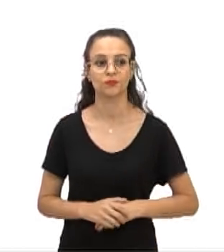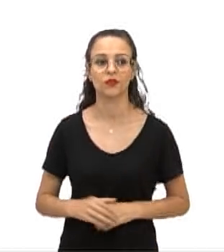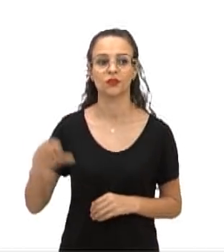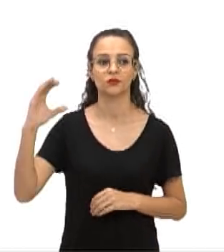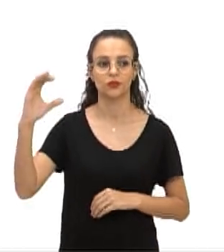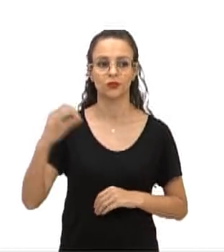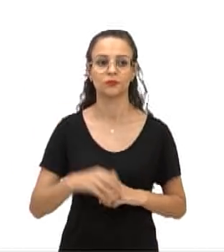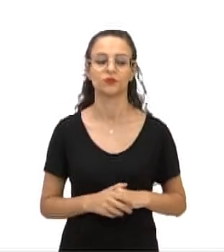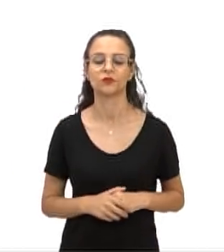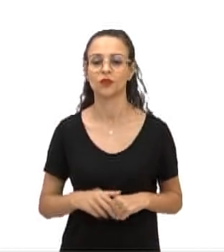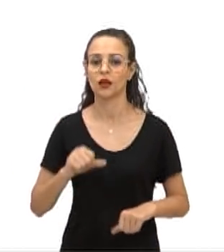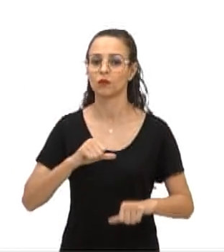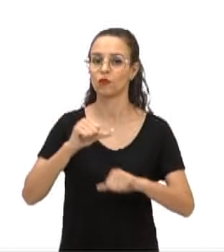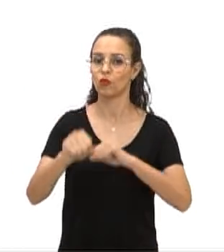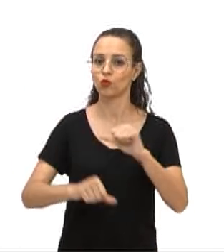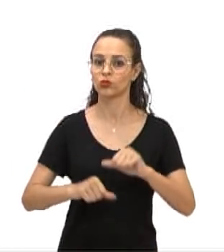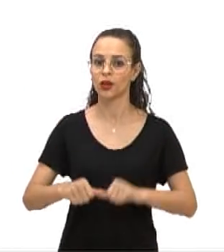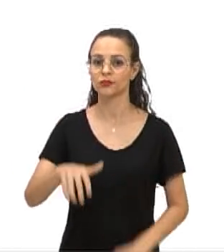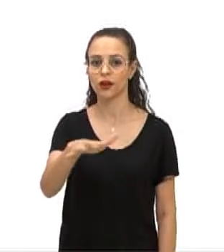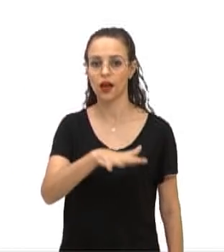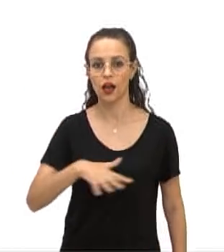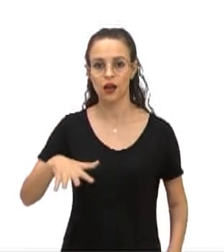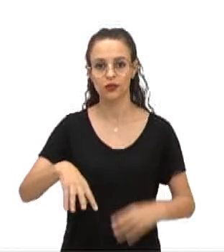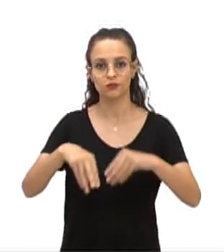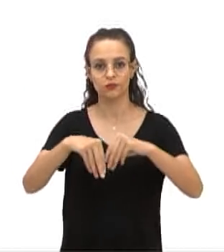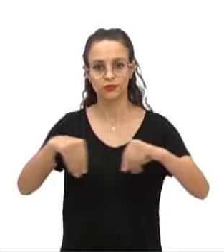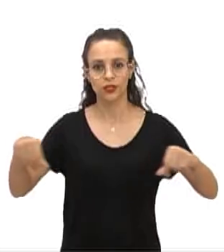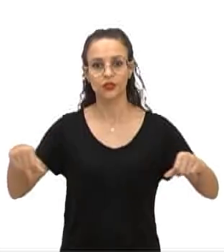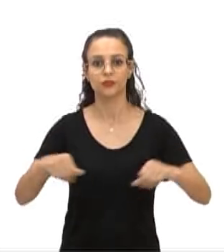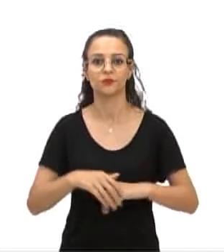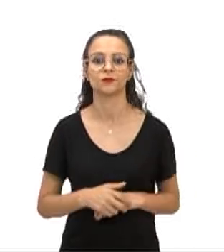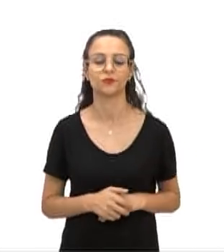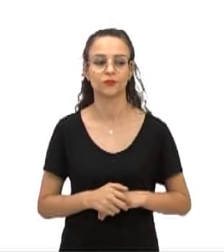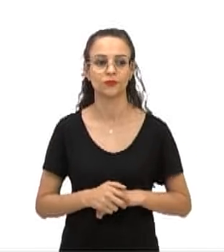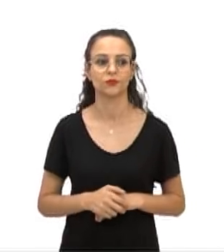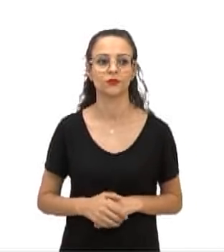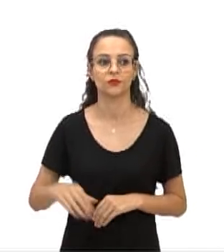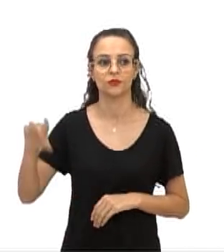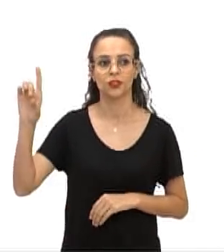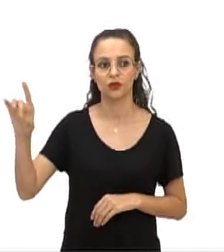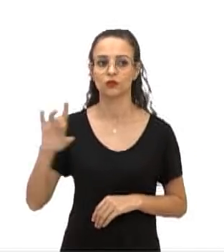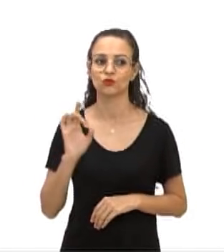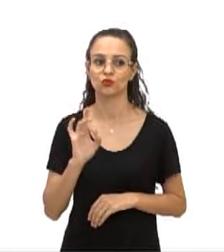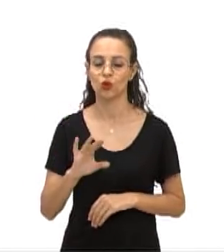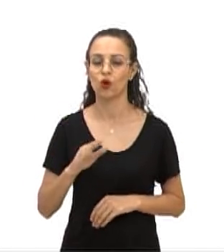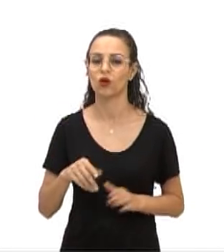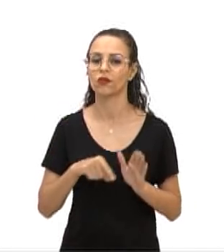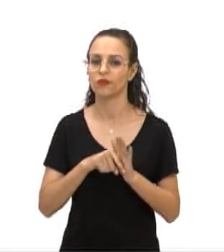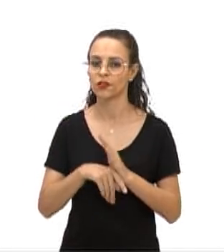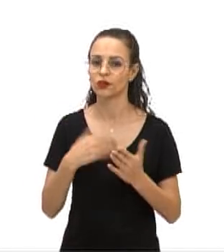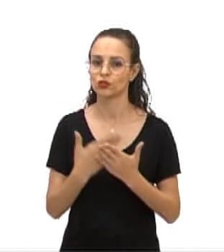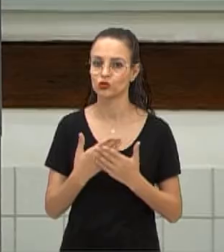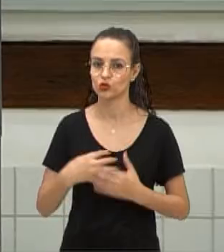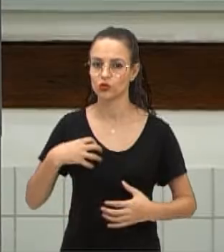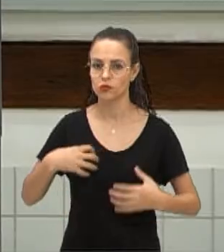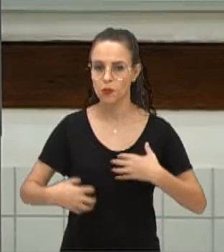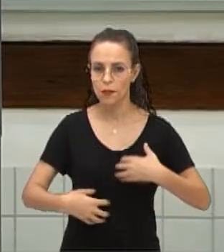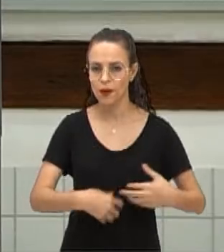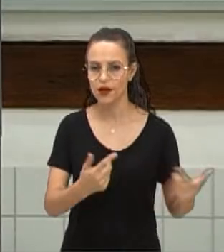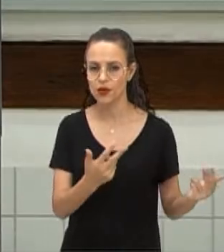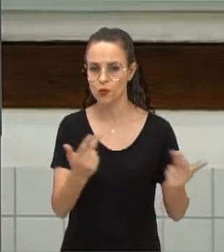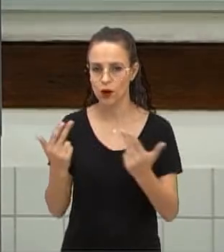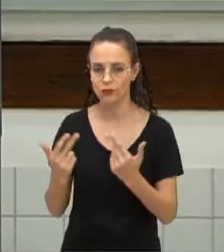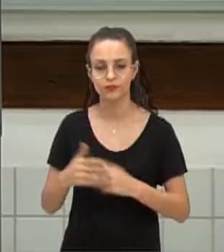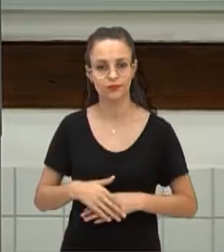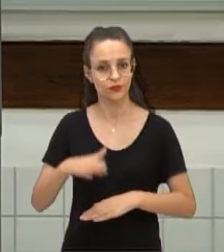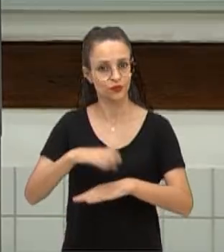Alternativa C, as mudanças no cenário terrestre. Alternativa D, apenas o estudo dos órgãos homólogos.